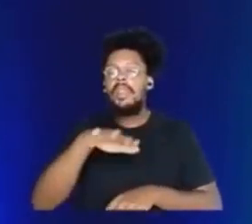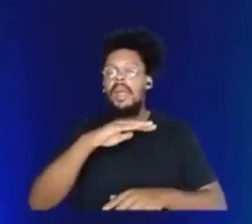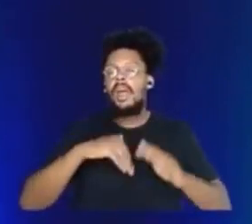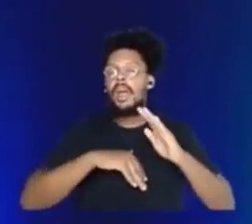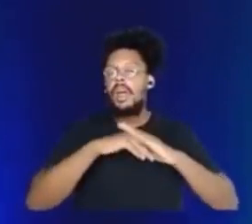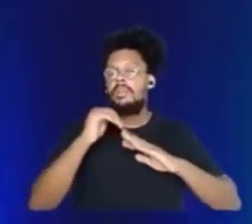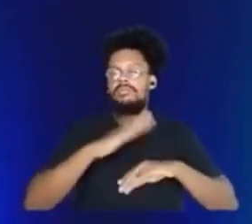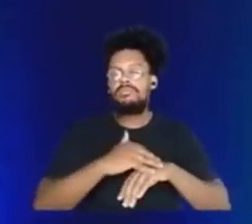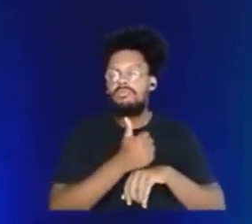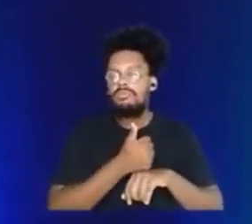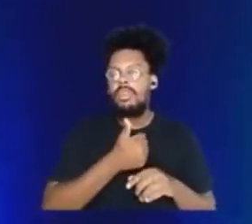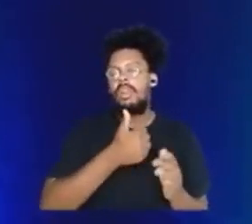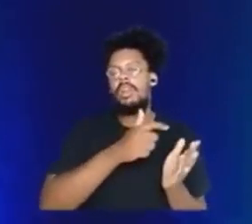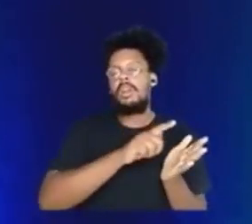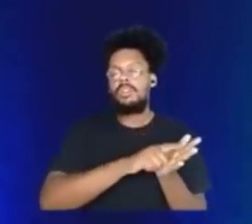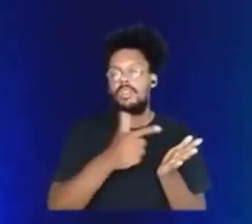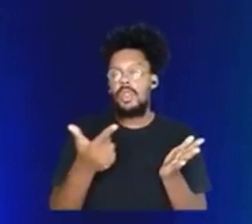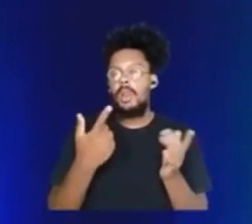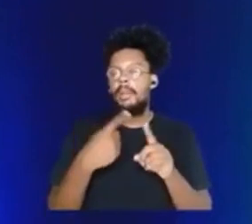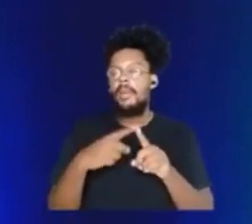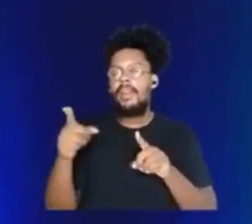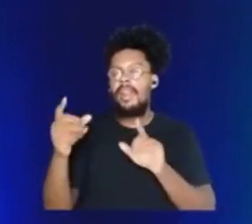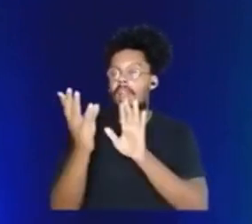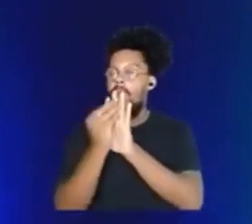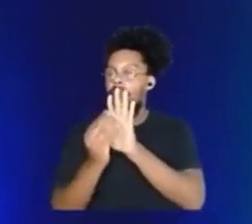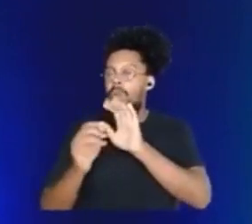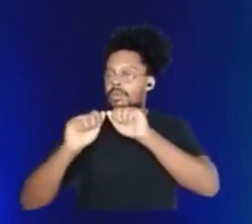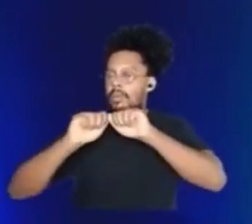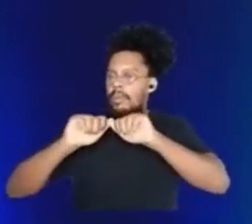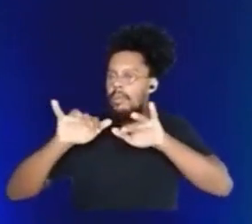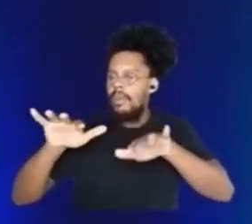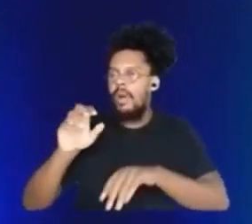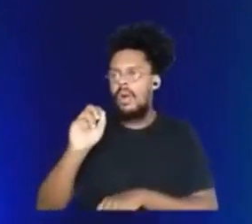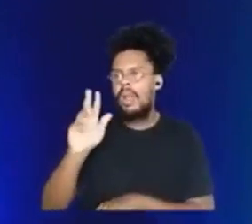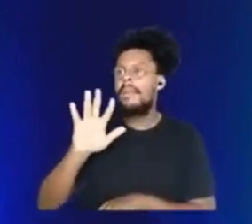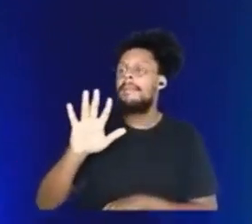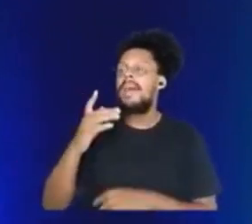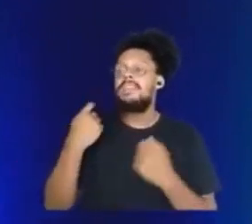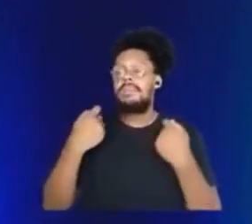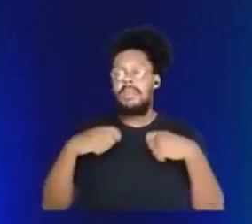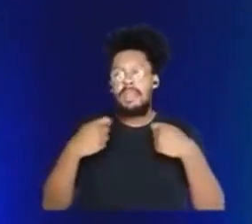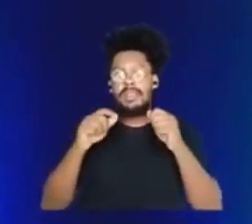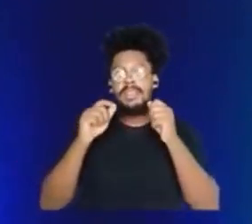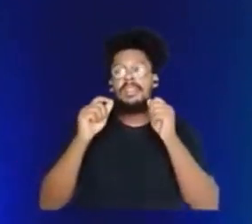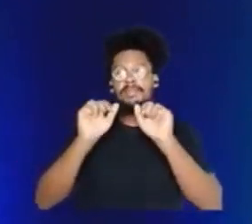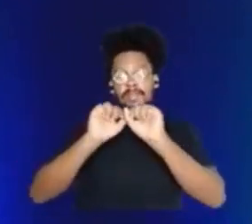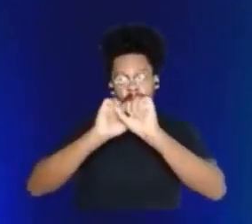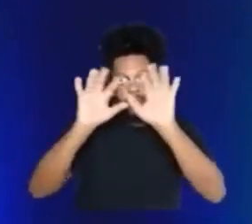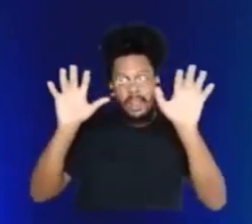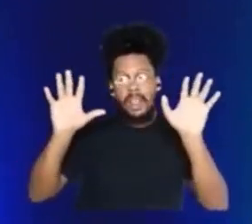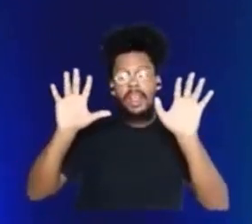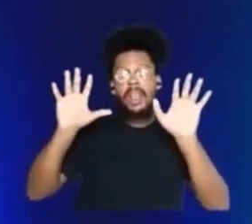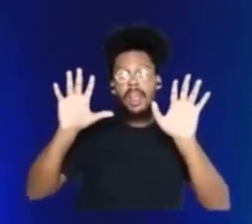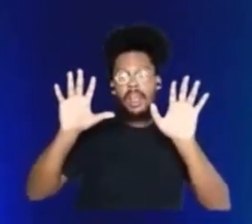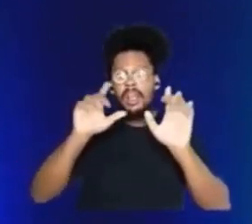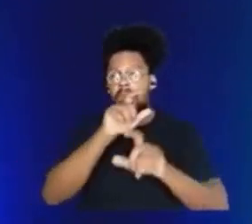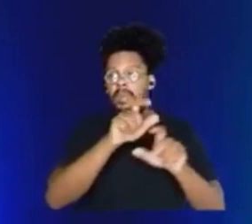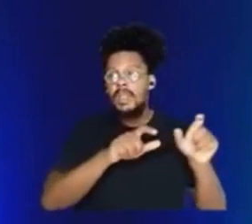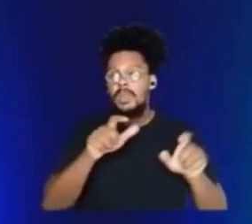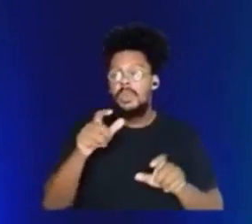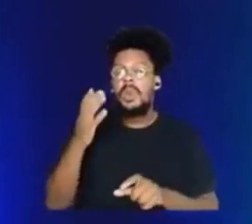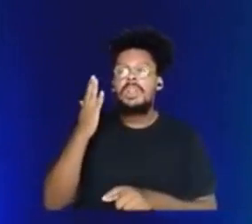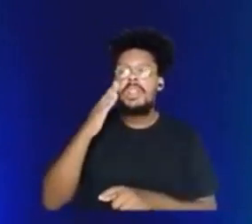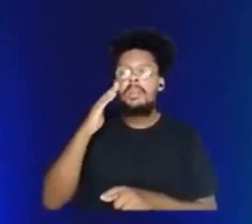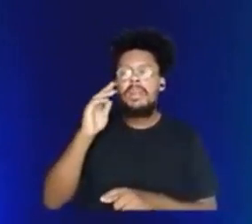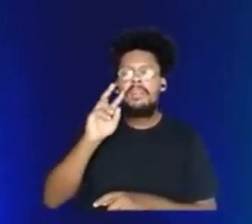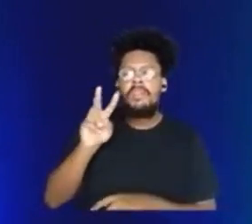E nós falamos, tá bom, mas então vamos aparecer, esses números precisam aparecer, isso precisa ter transparência, isso precisa ser, de certa maneira, auditável, os veículos